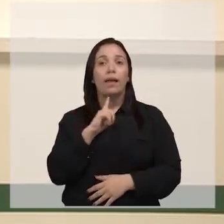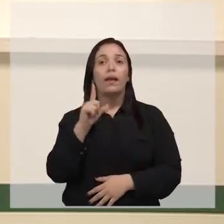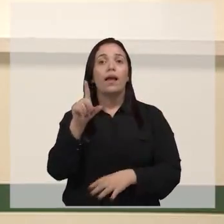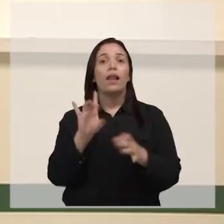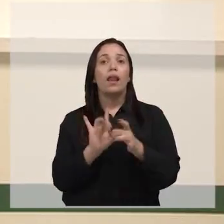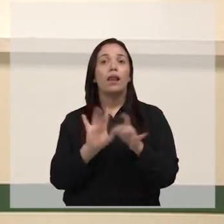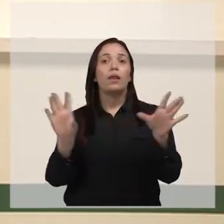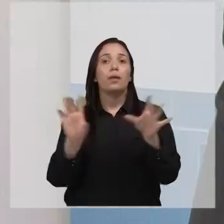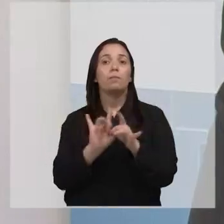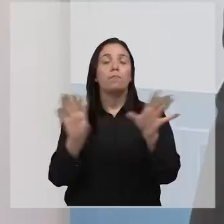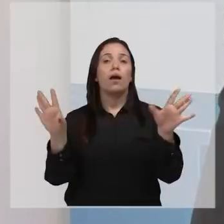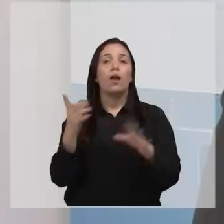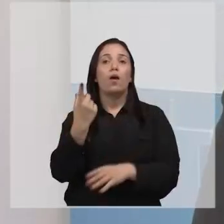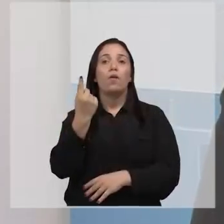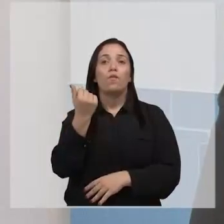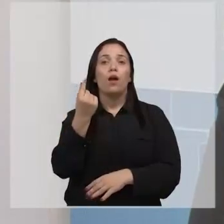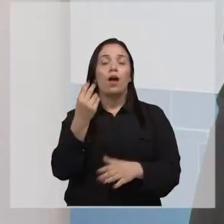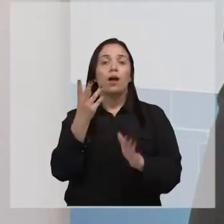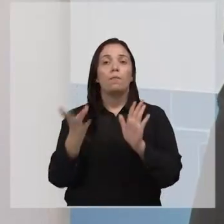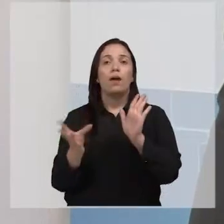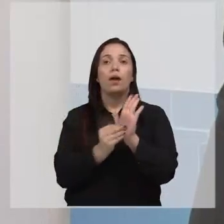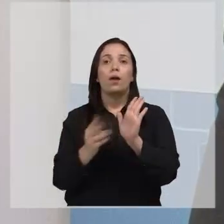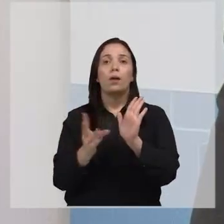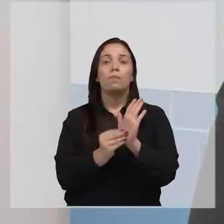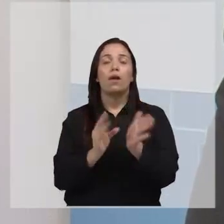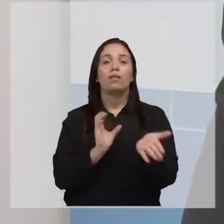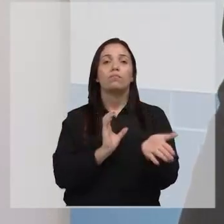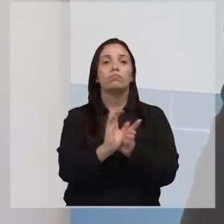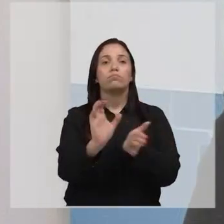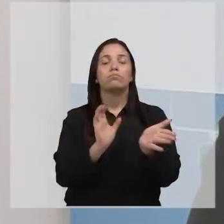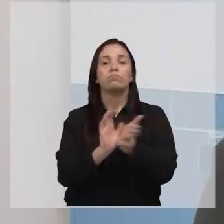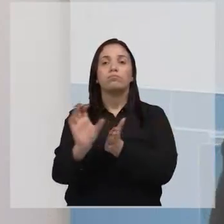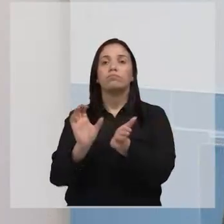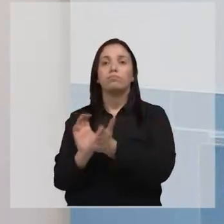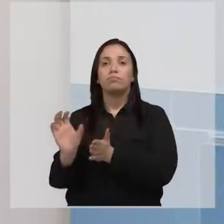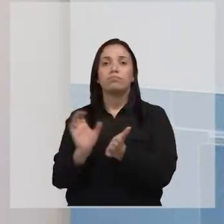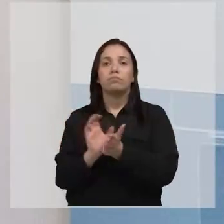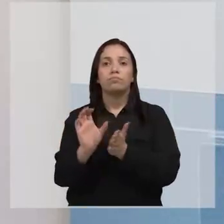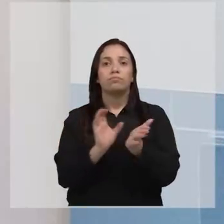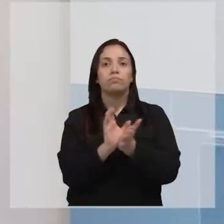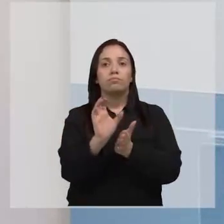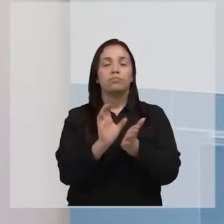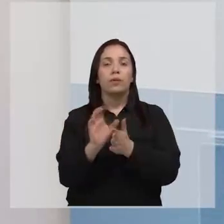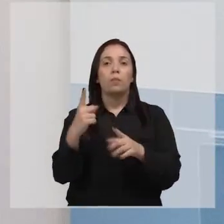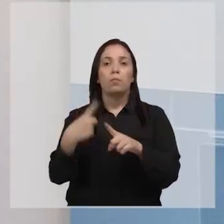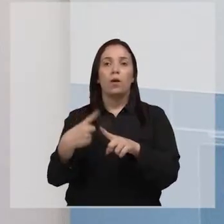de verba, de emendas para assegurar o presidente